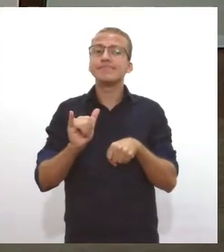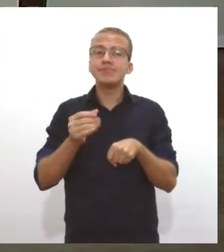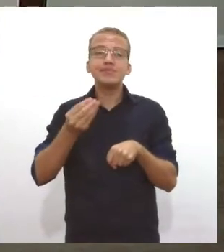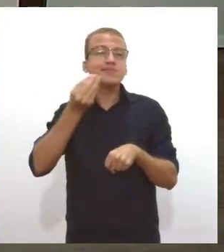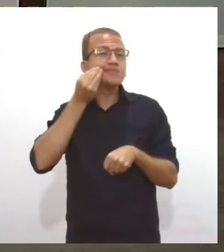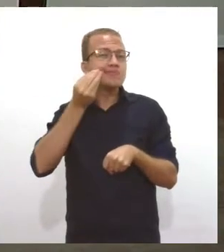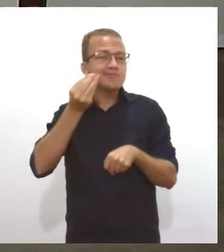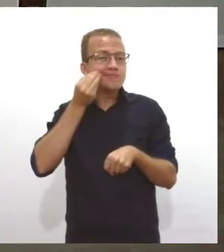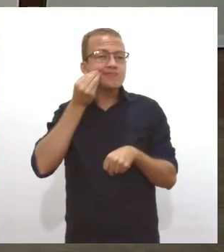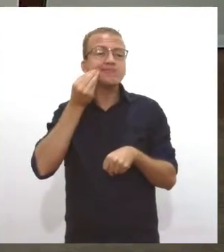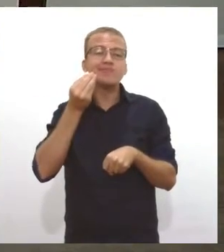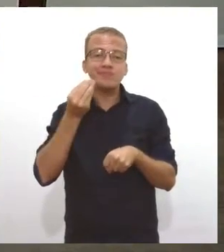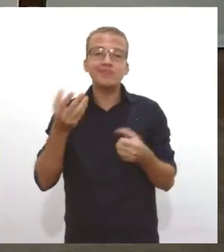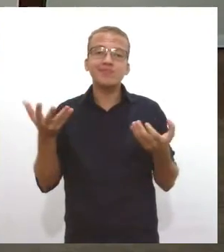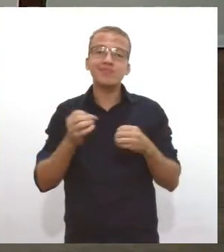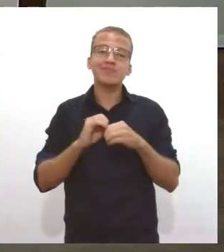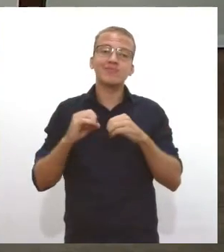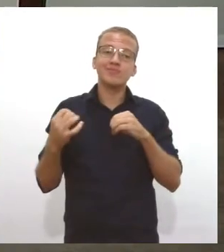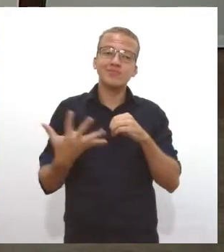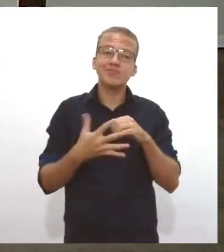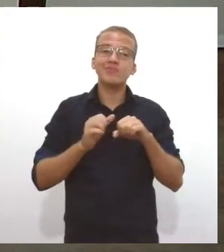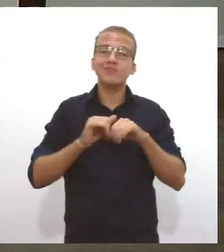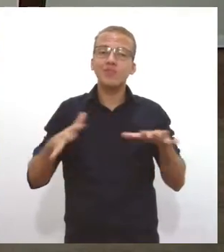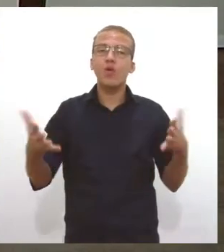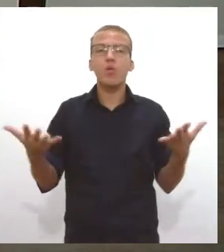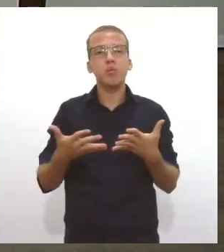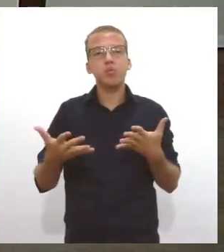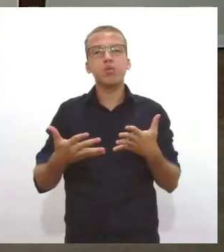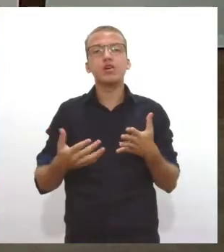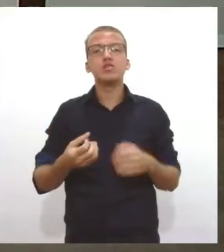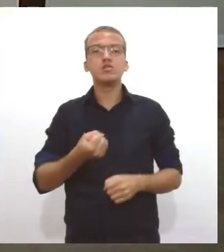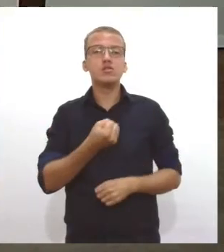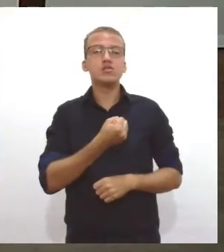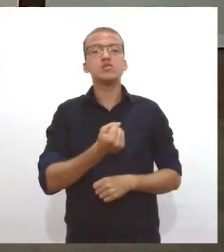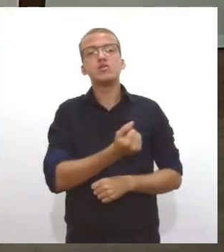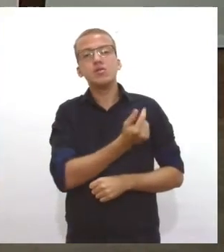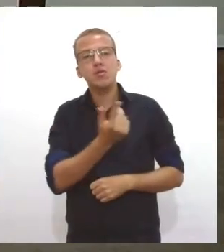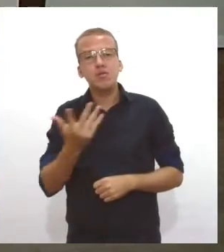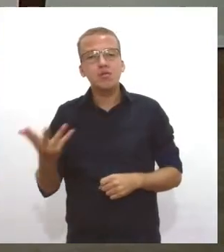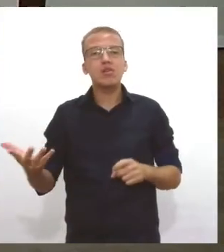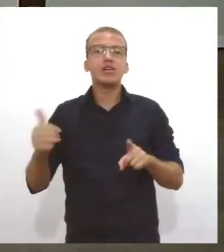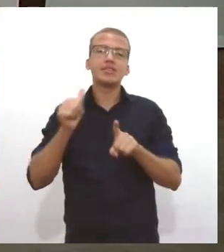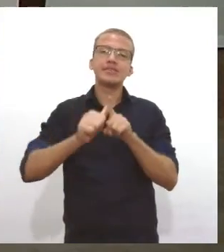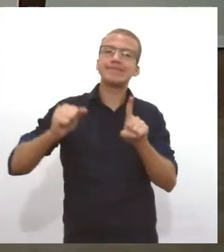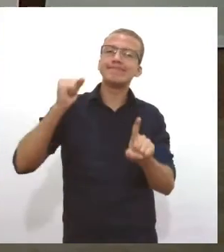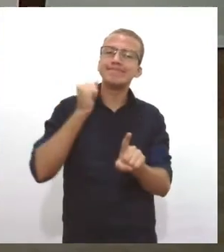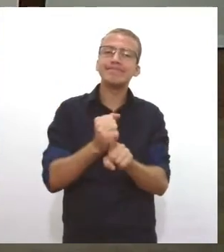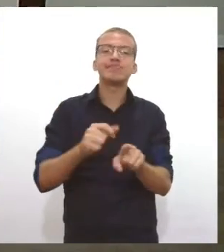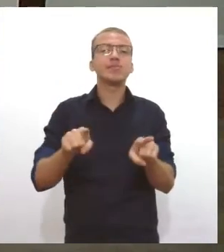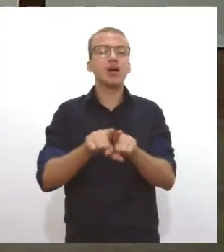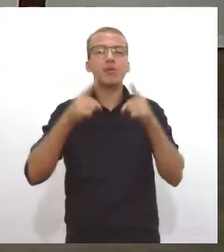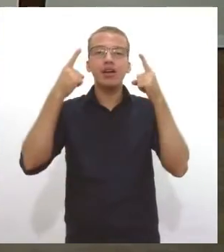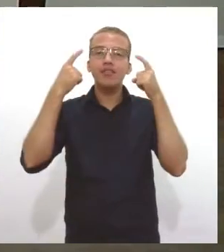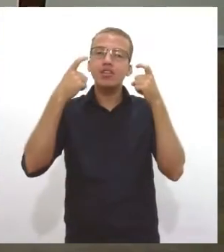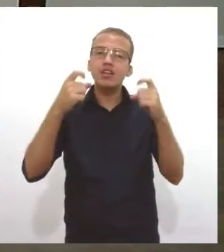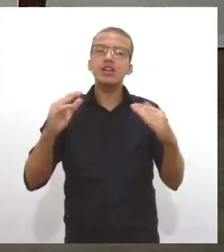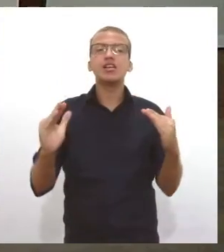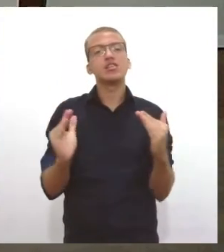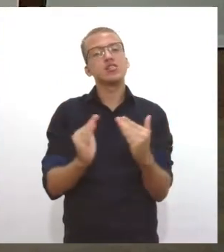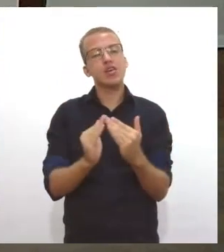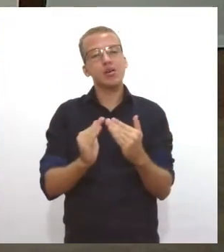a pandemia pelos números de feminicídio pelos números de violência doméstica inclusive pelos números de linha de frente